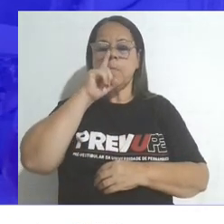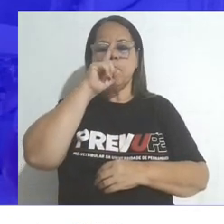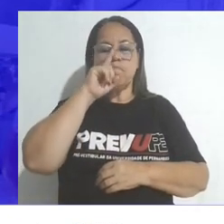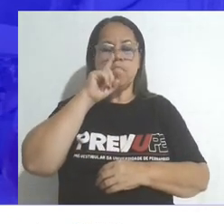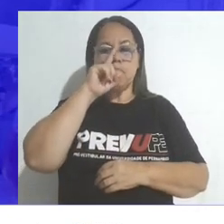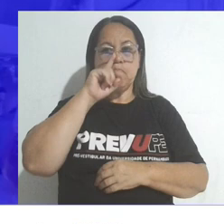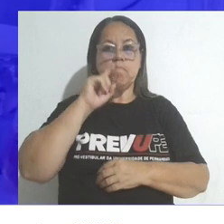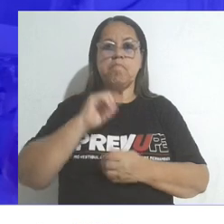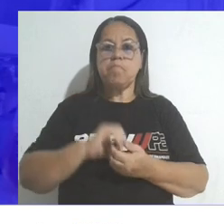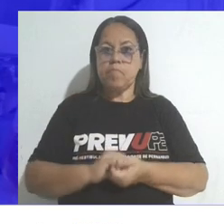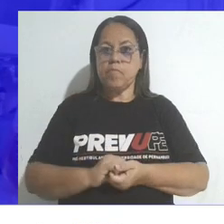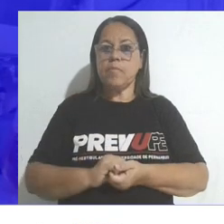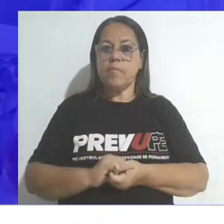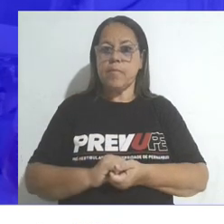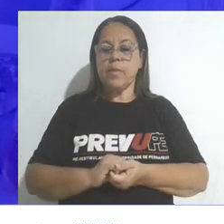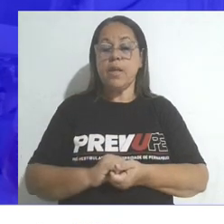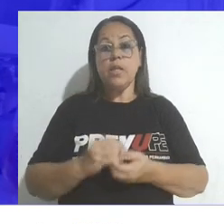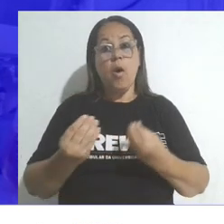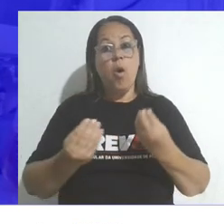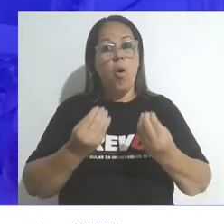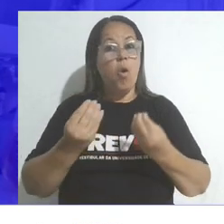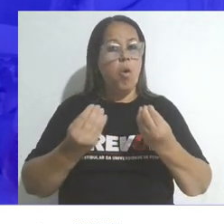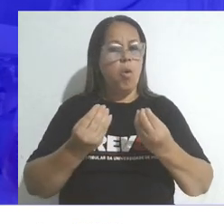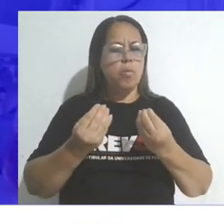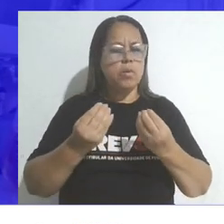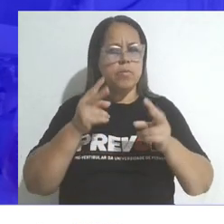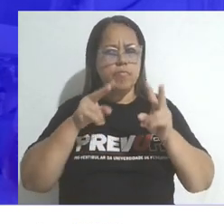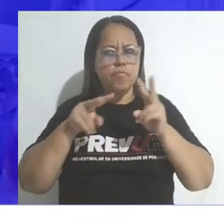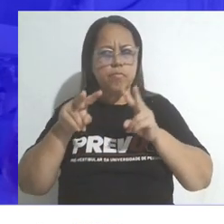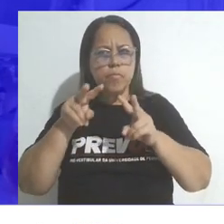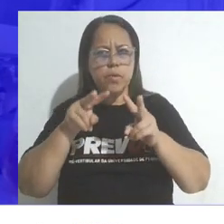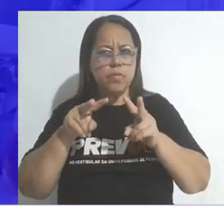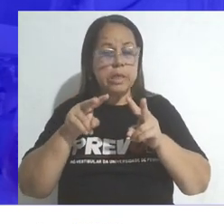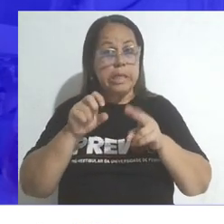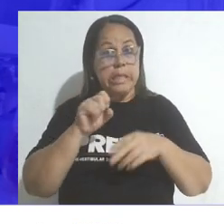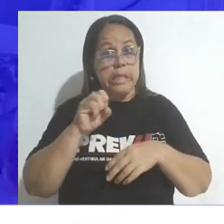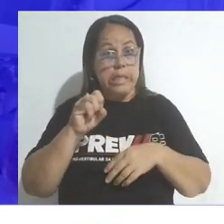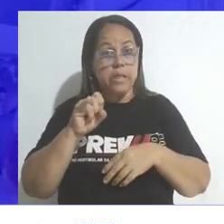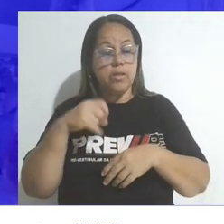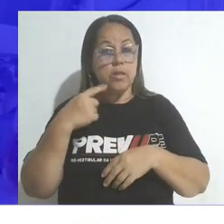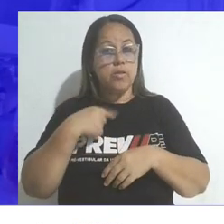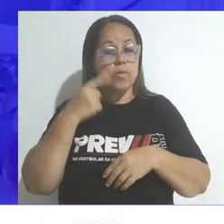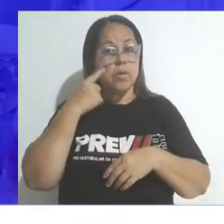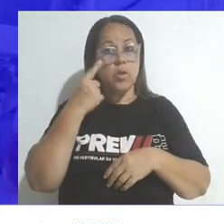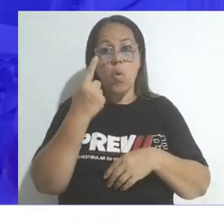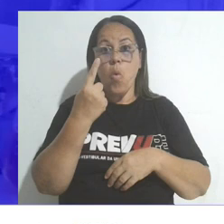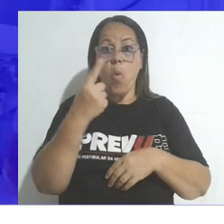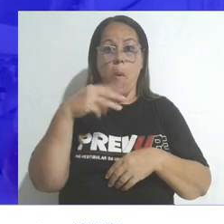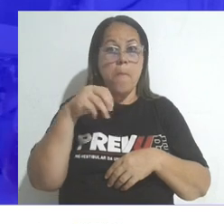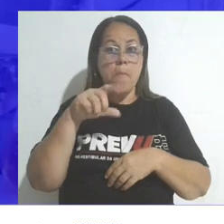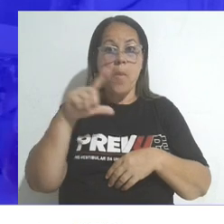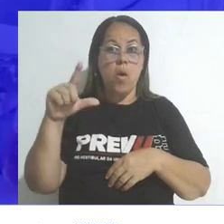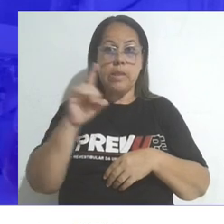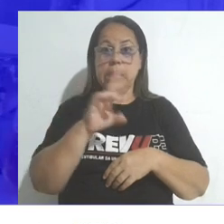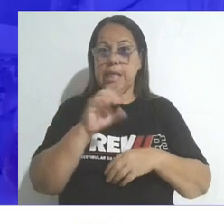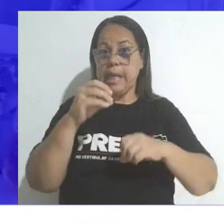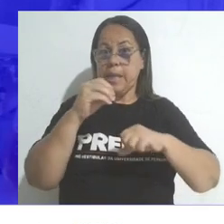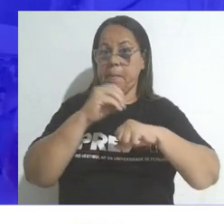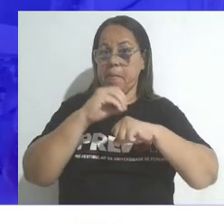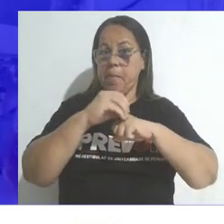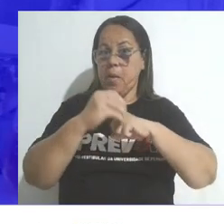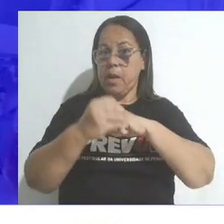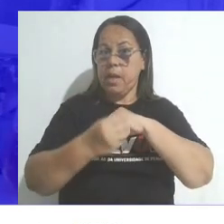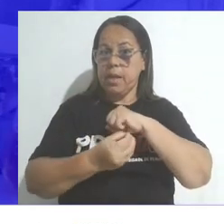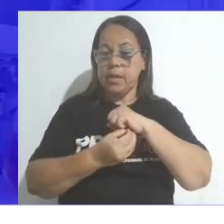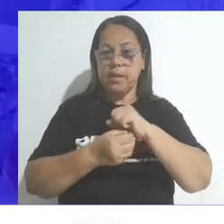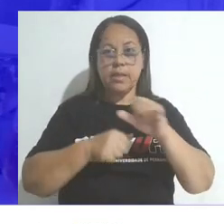tóxico. Da forma como está colocada, se estamos considerando um mol de cada molécula, essa reação